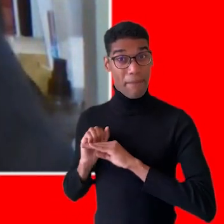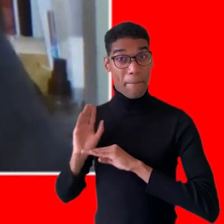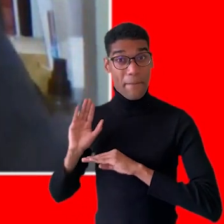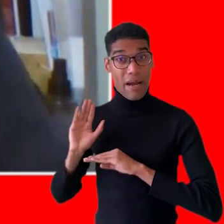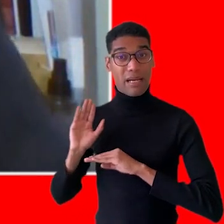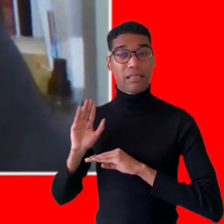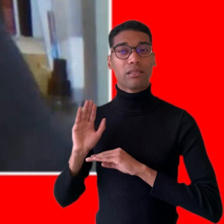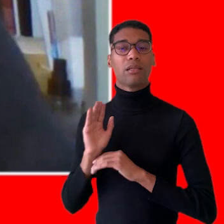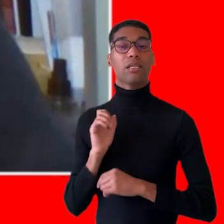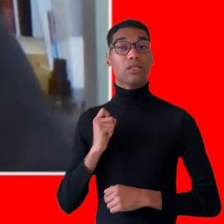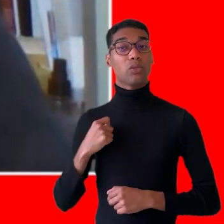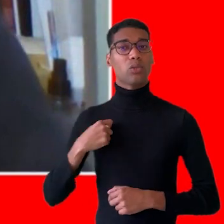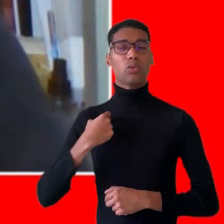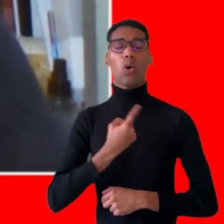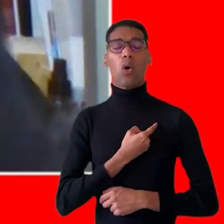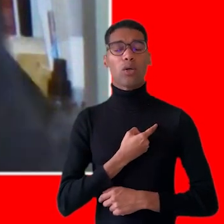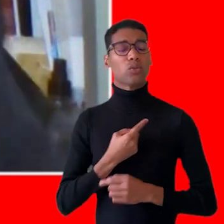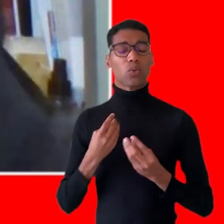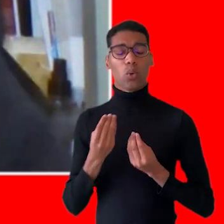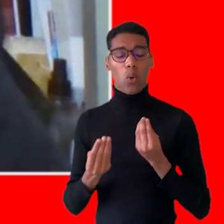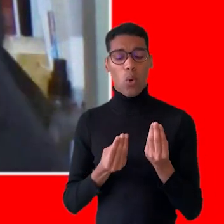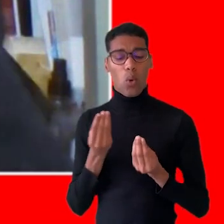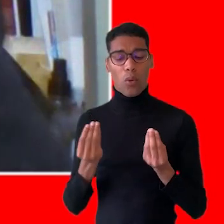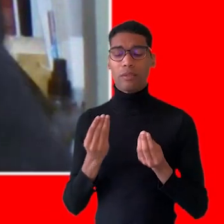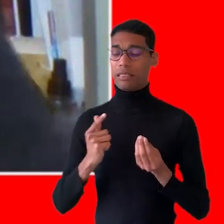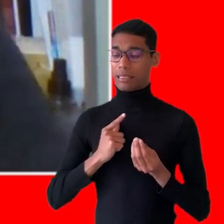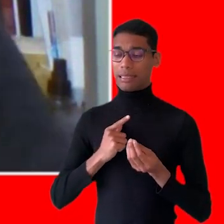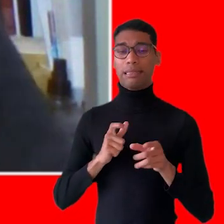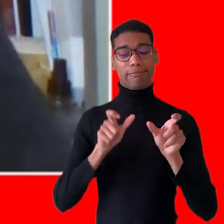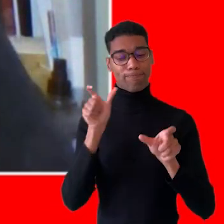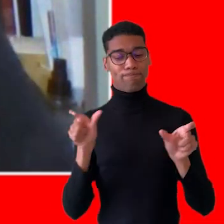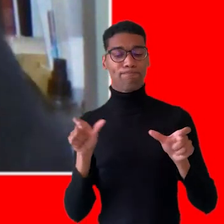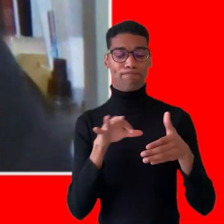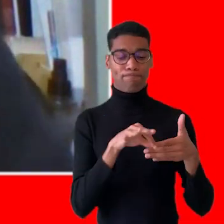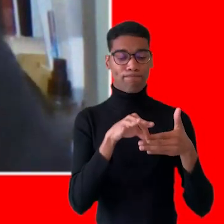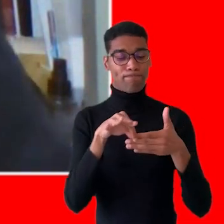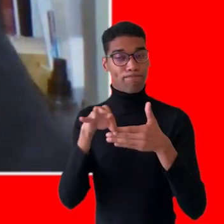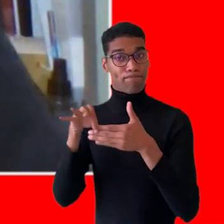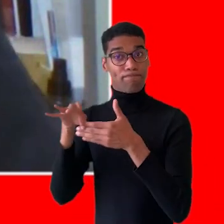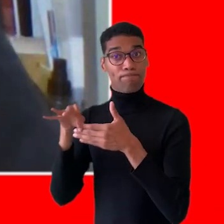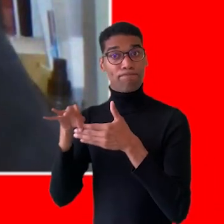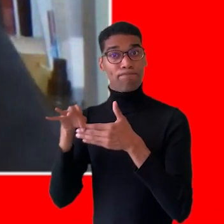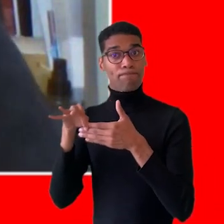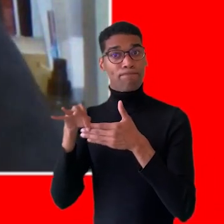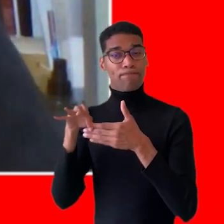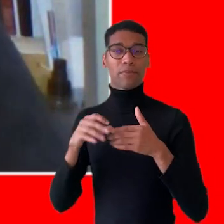anos, nós, através de nossas lideranças